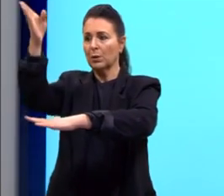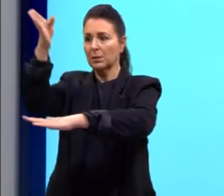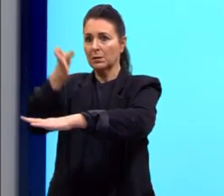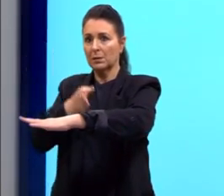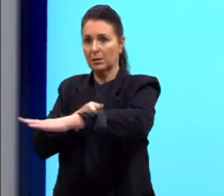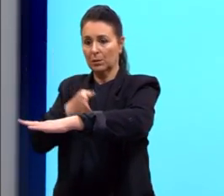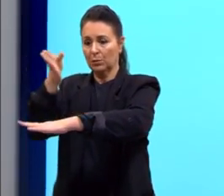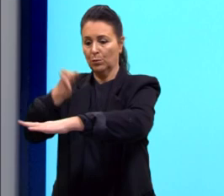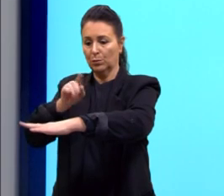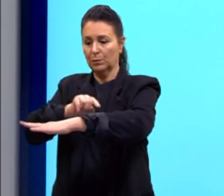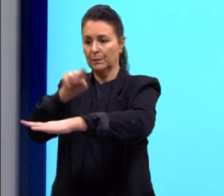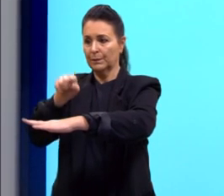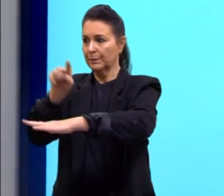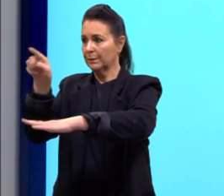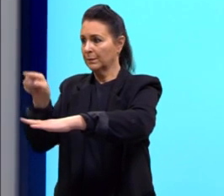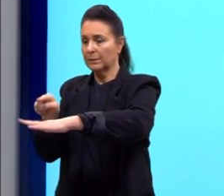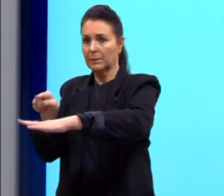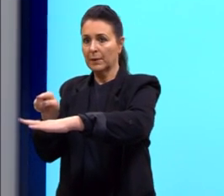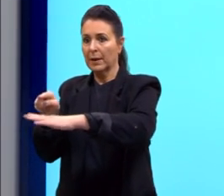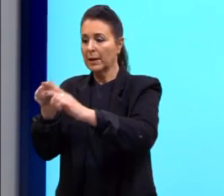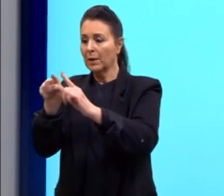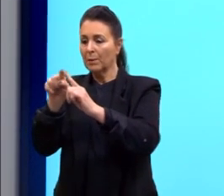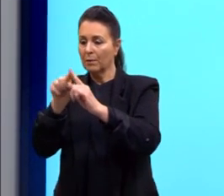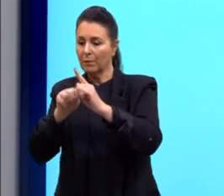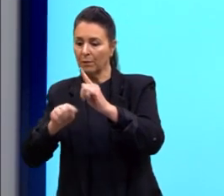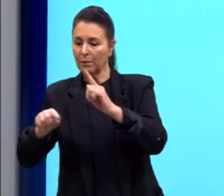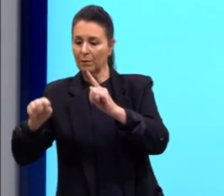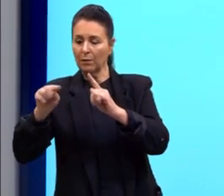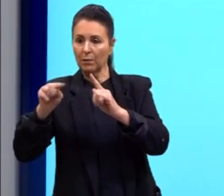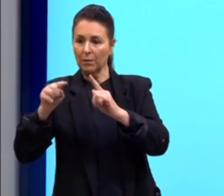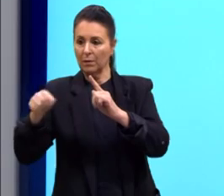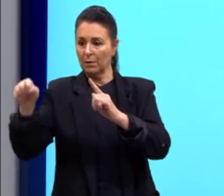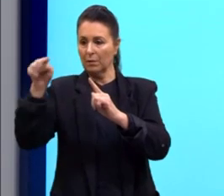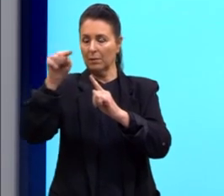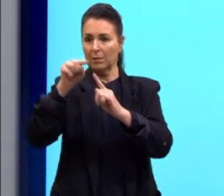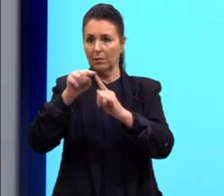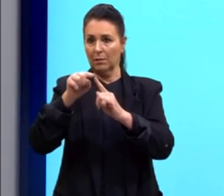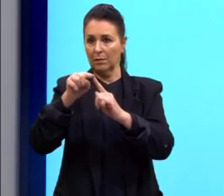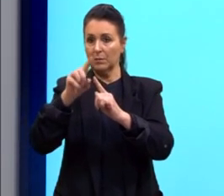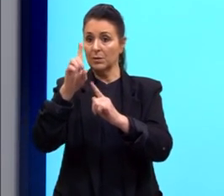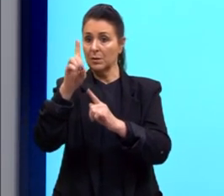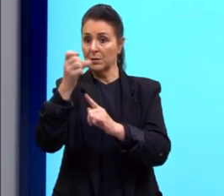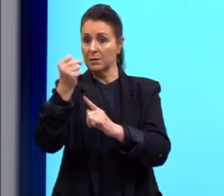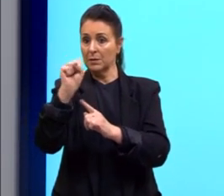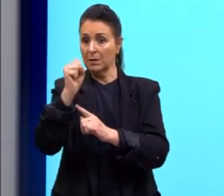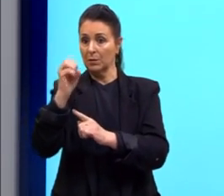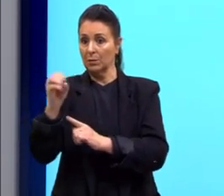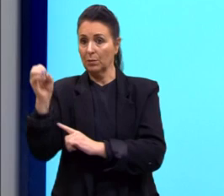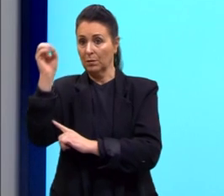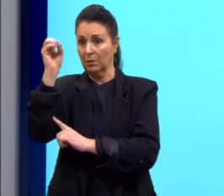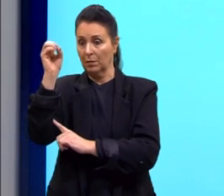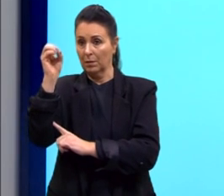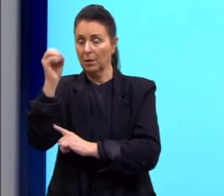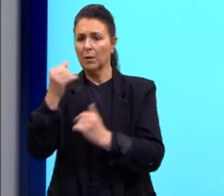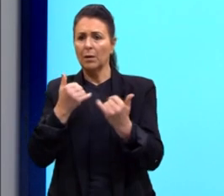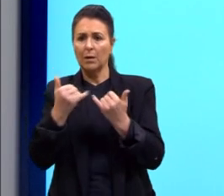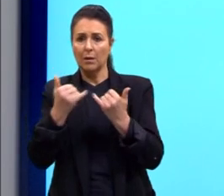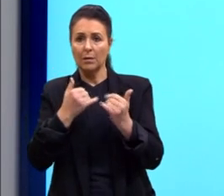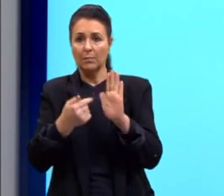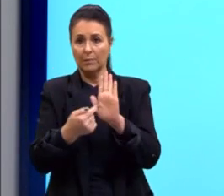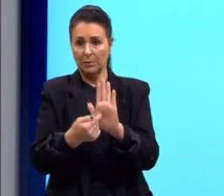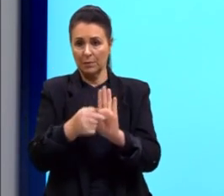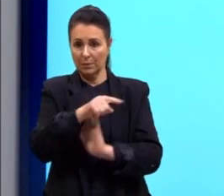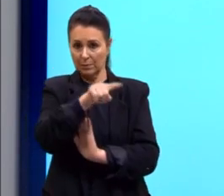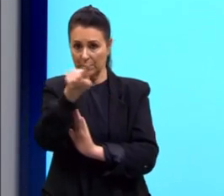formam então o ângulo de meia volta o ângulo de 180 Olá aqui é o trouxe um exemplo para